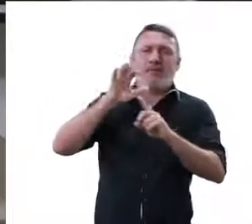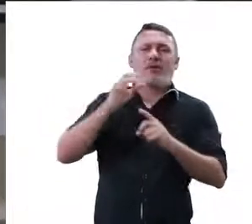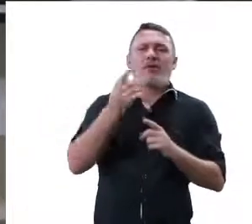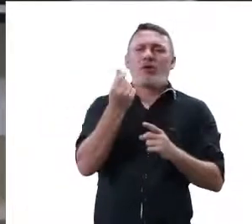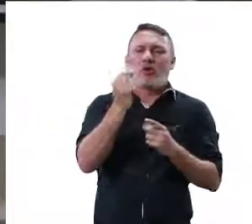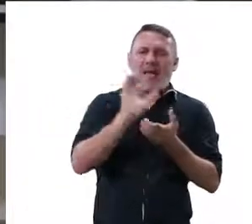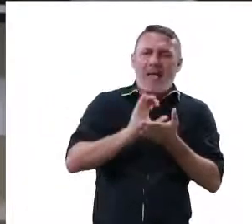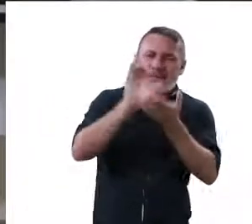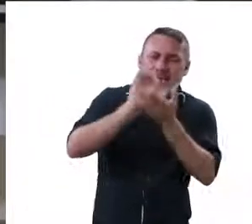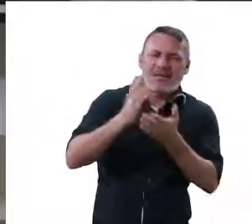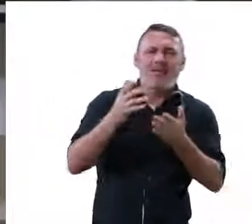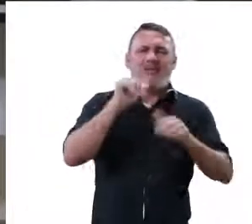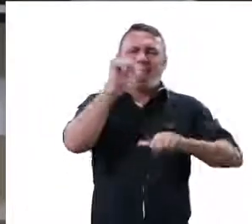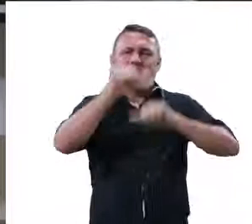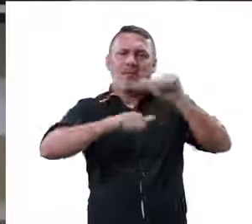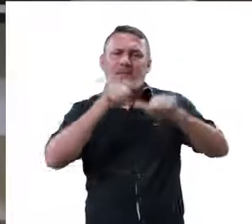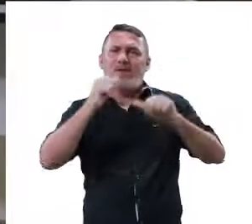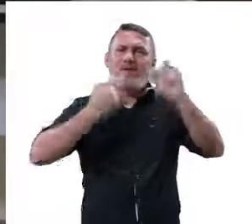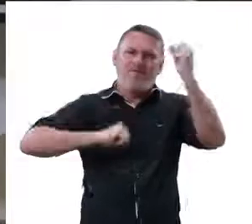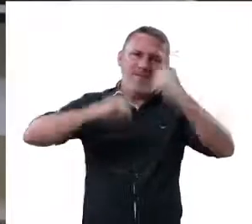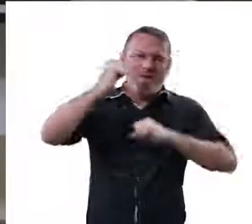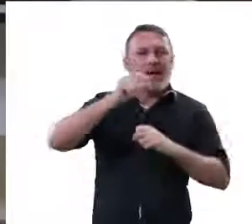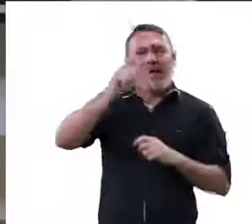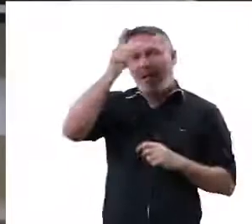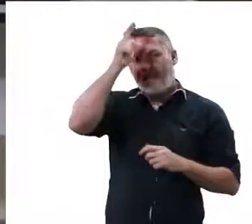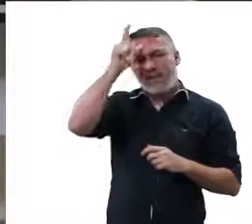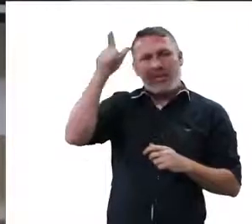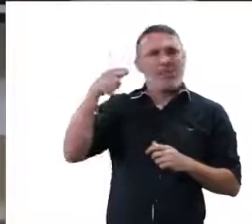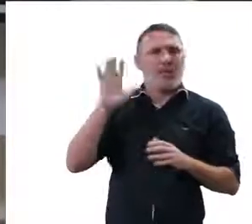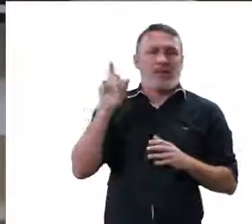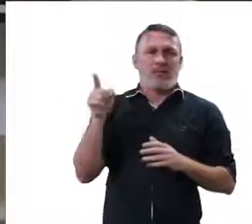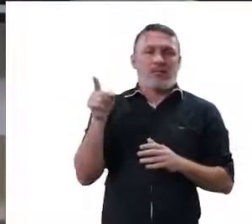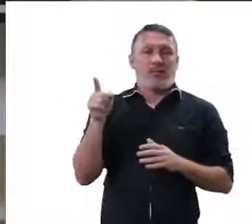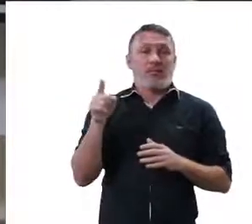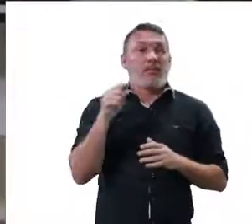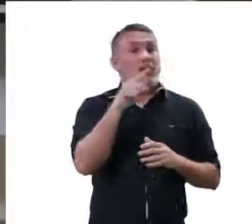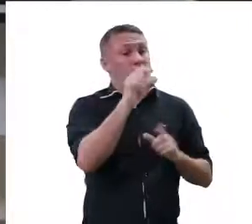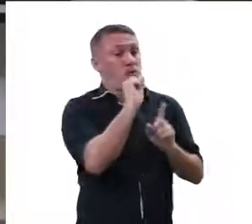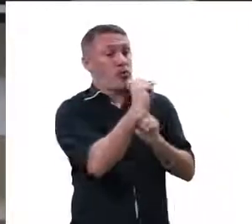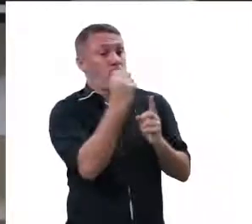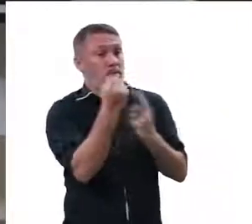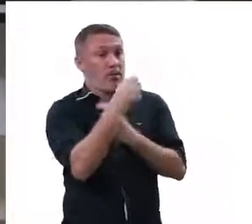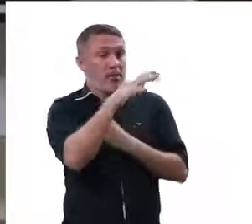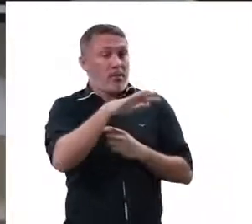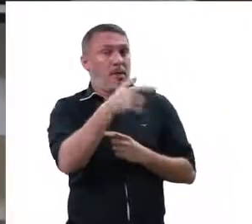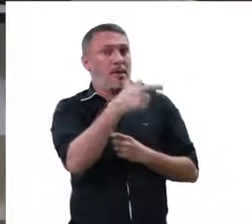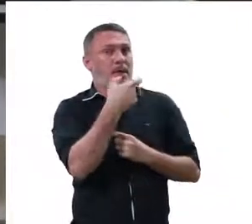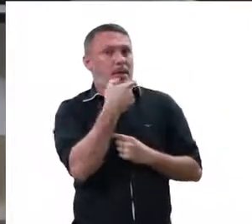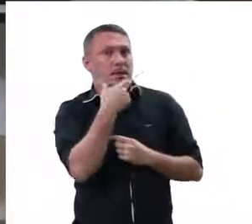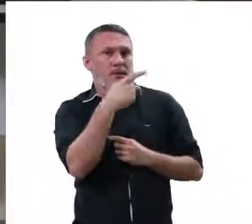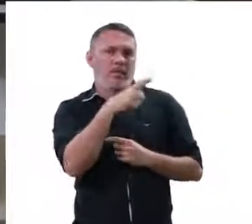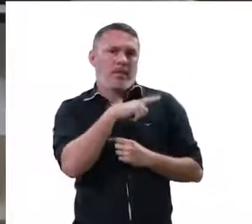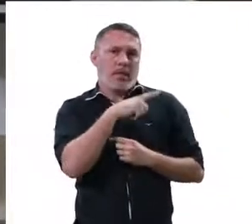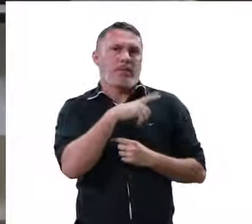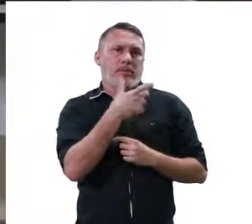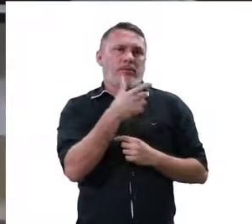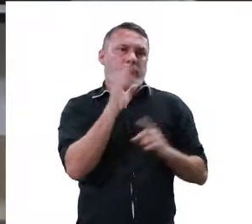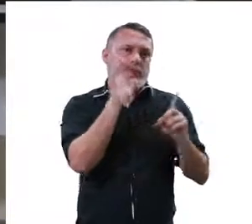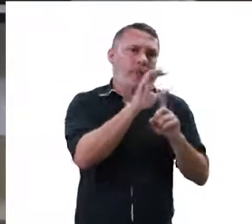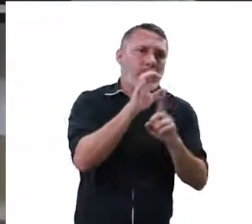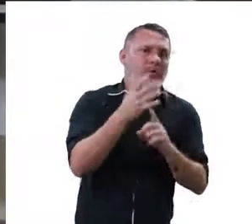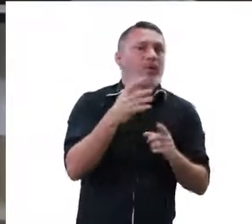capitalismo, pela Revolução Industrial. A sociedade inglesa, você tem uma ideologia, né, baseada numa